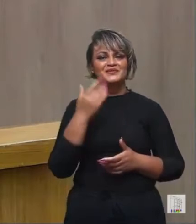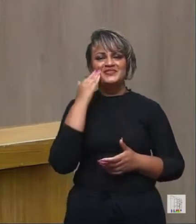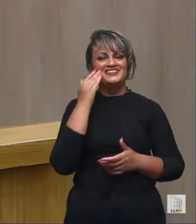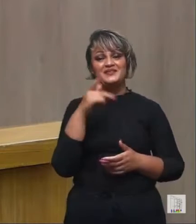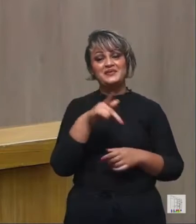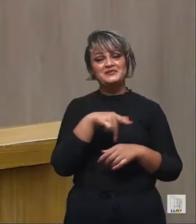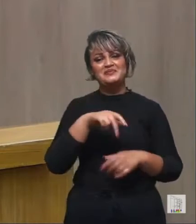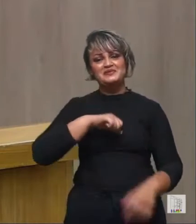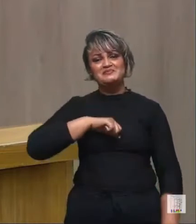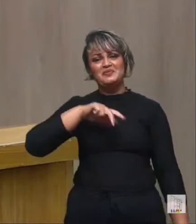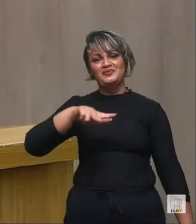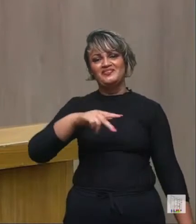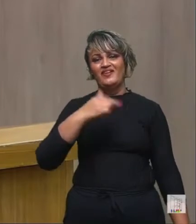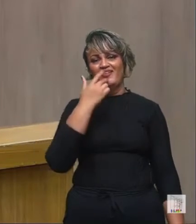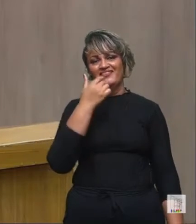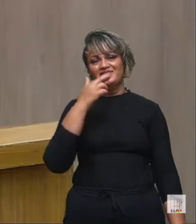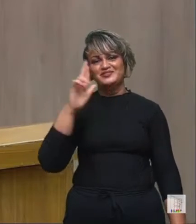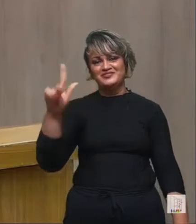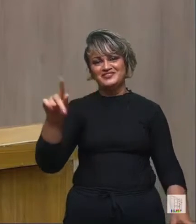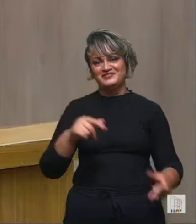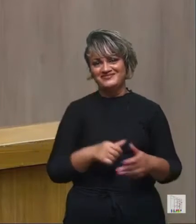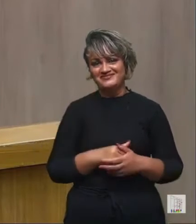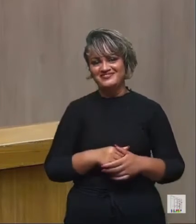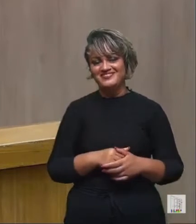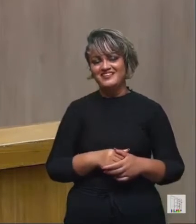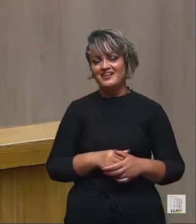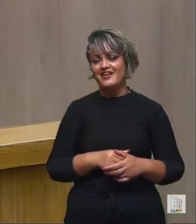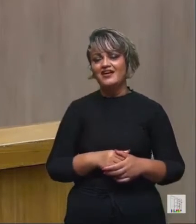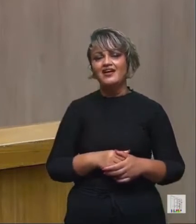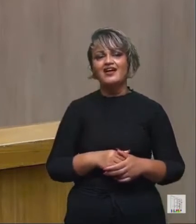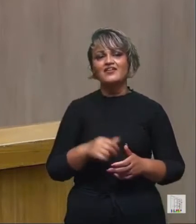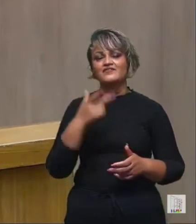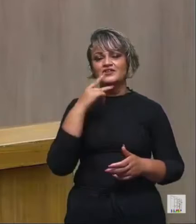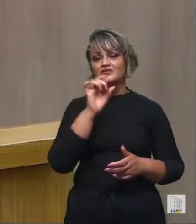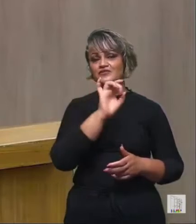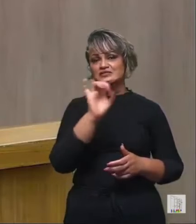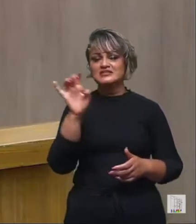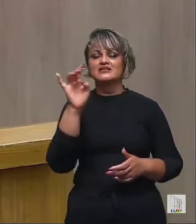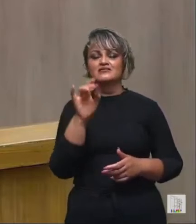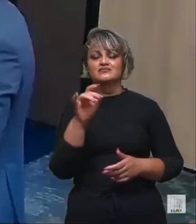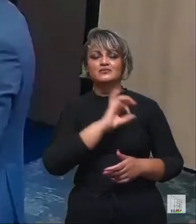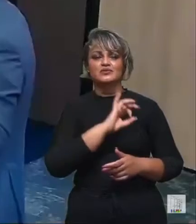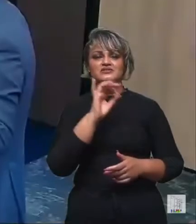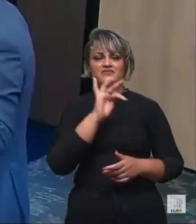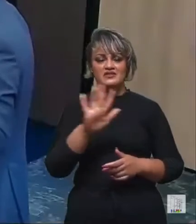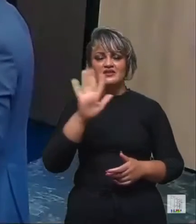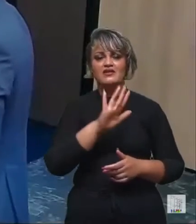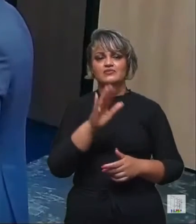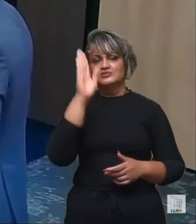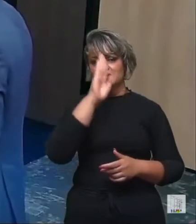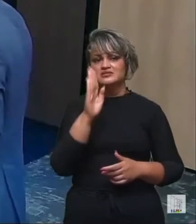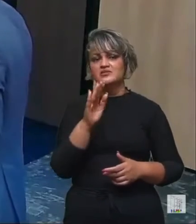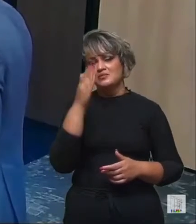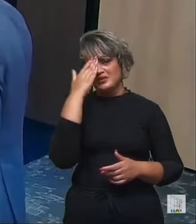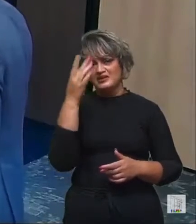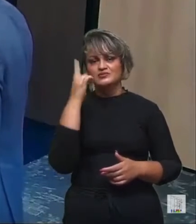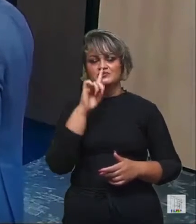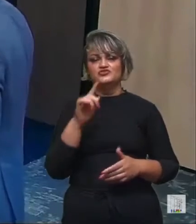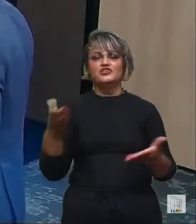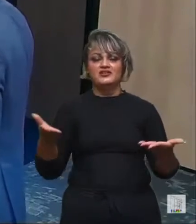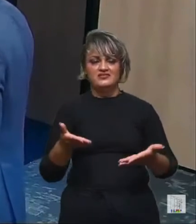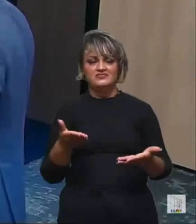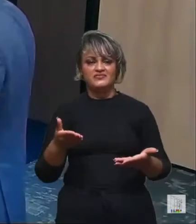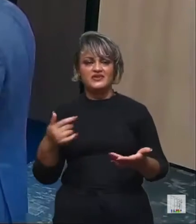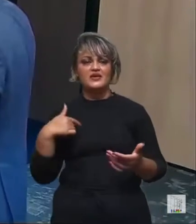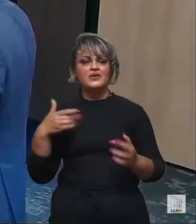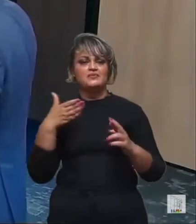nossos parceiros, com os nossos queridos amigos, com os nossos colegas da Polícia Federal do Brasil. Agradeço este momento e, por isso, em nome